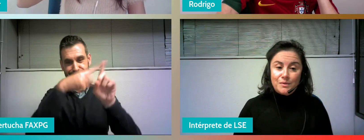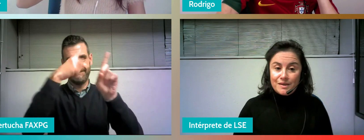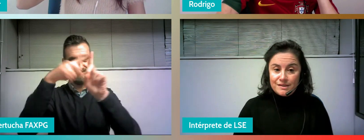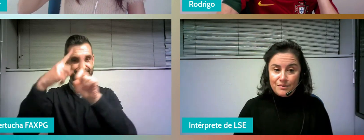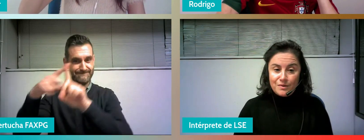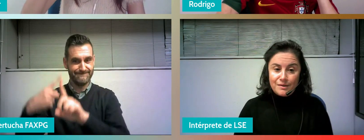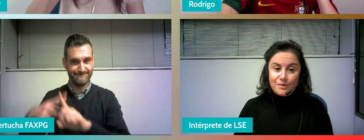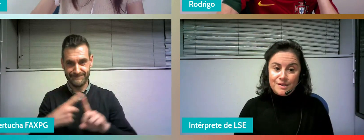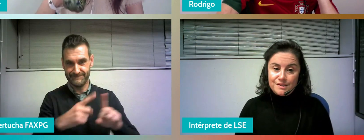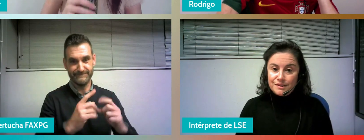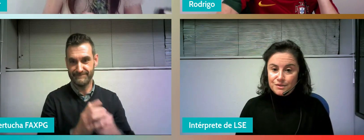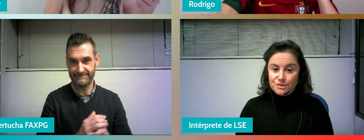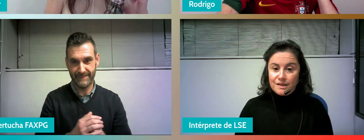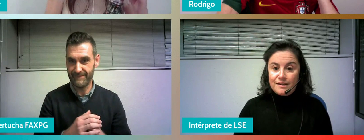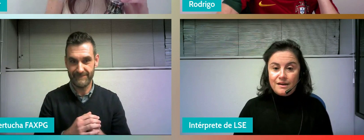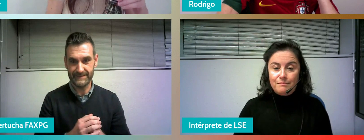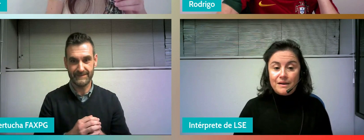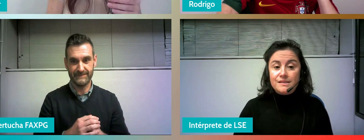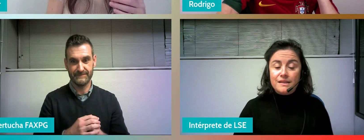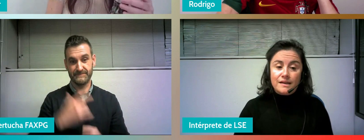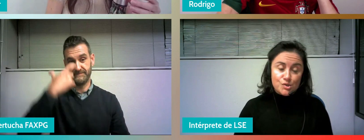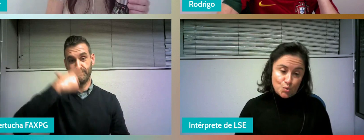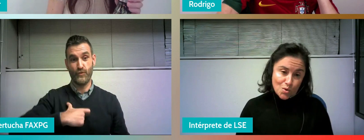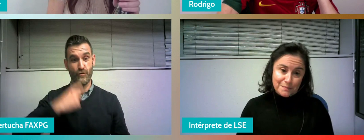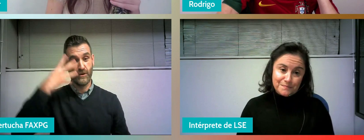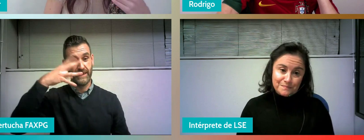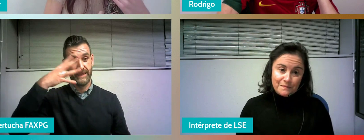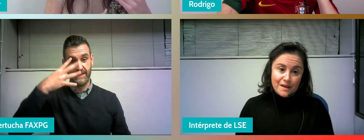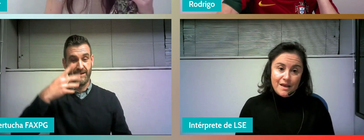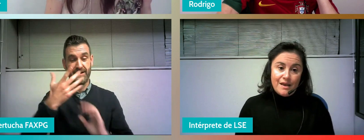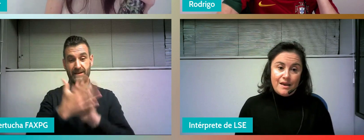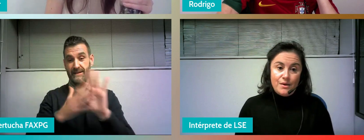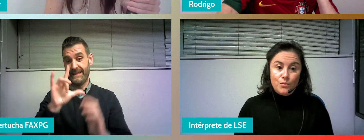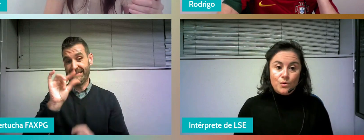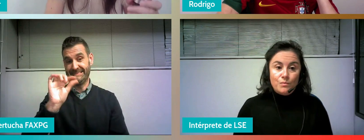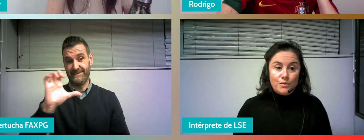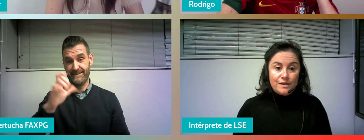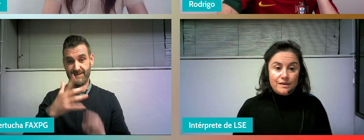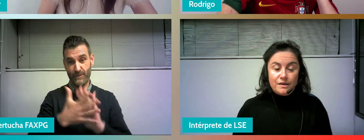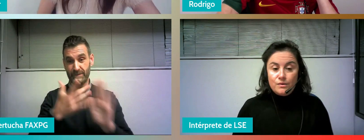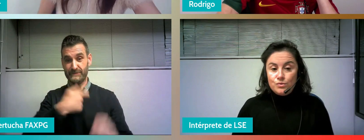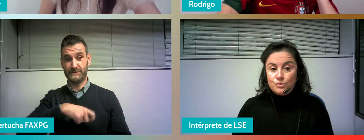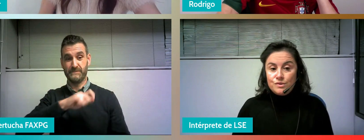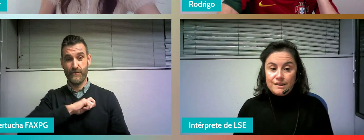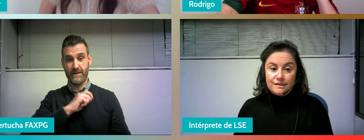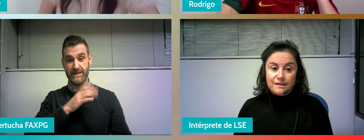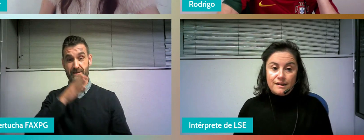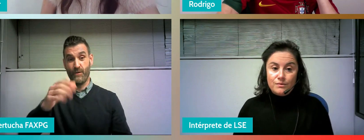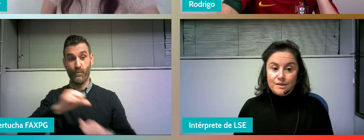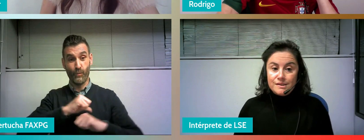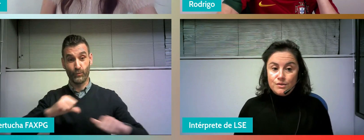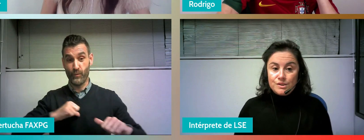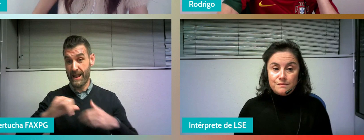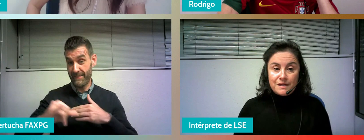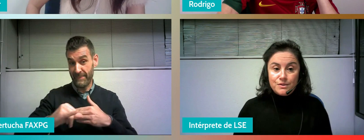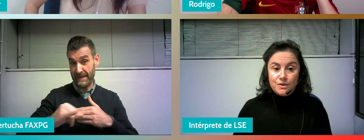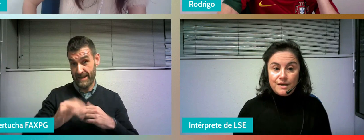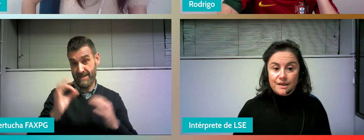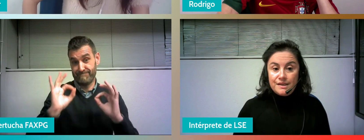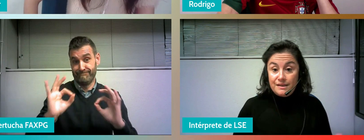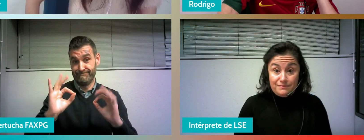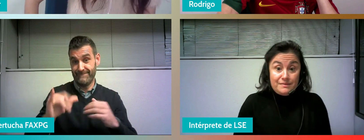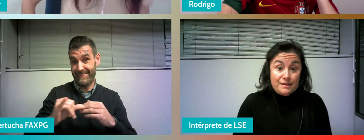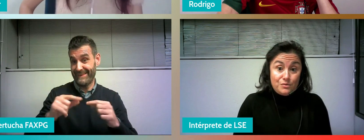língua universal, uma língua de sinais. Cada país tem a sua. Eu, como Iker, eu sou assinante da língua de sinais